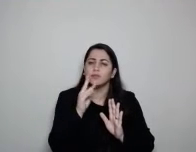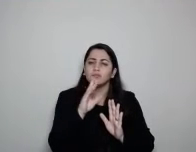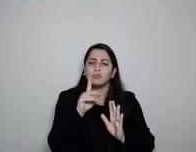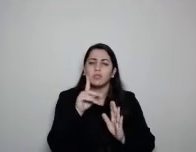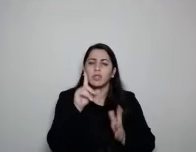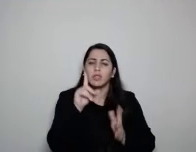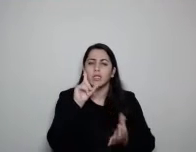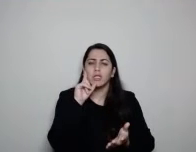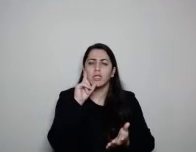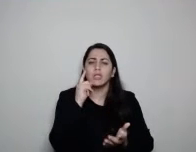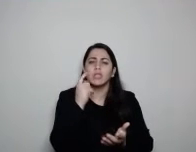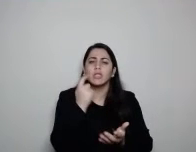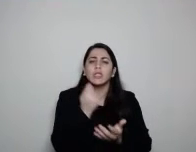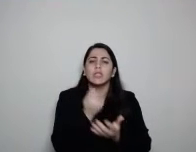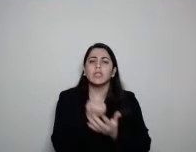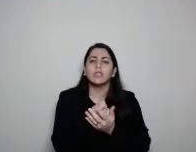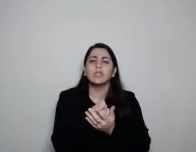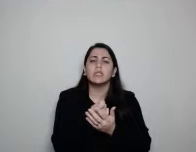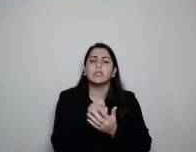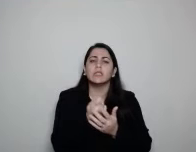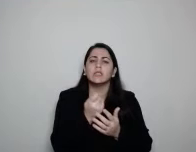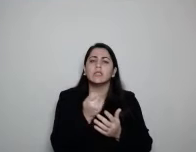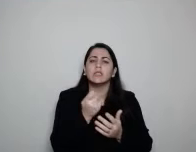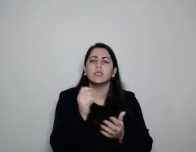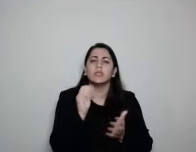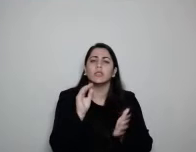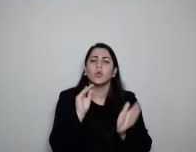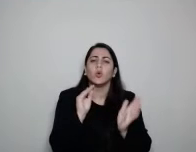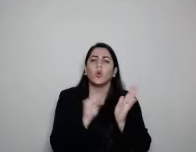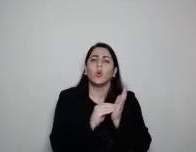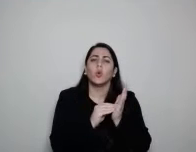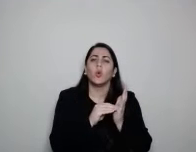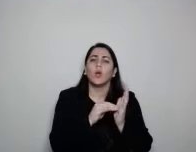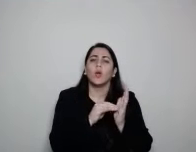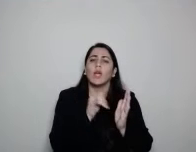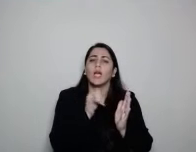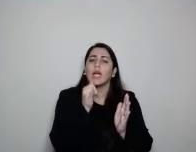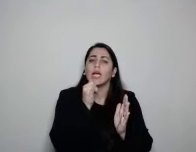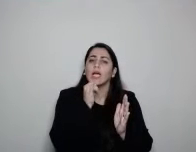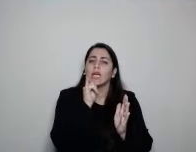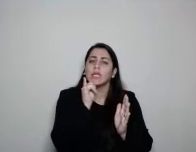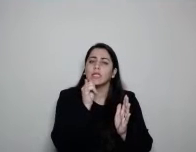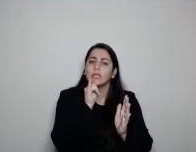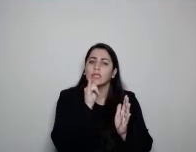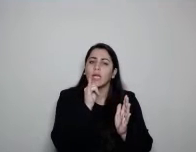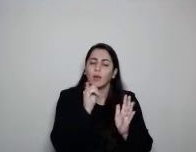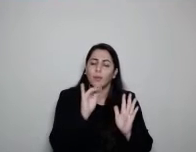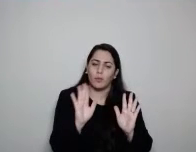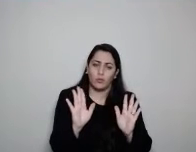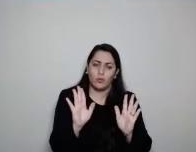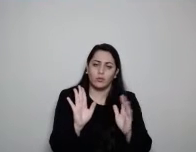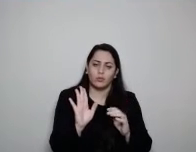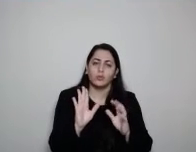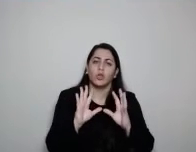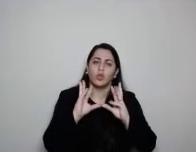que sejam considerados necessários, porque tem procedimentos desses, que estão incluídos dentro